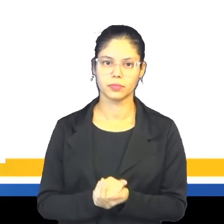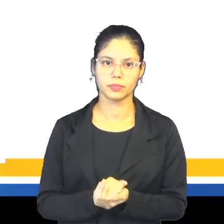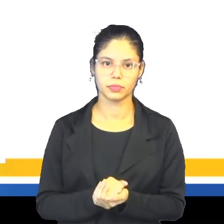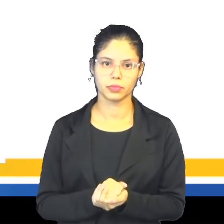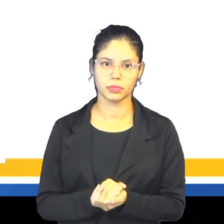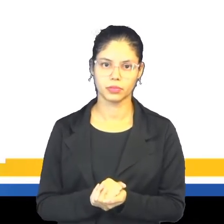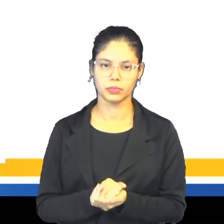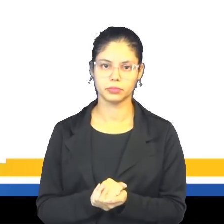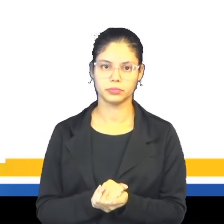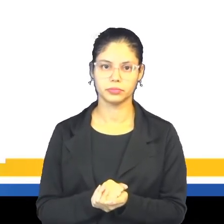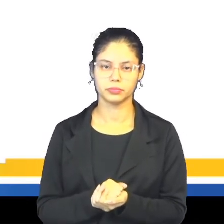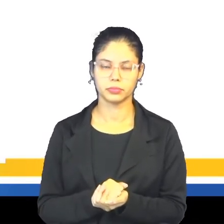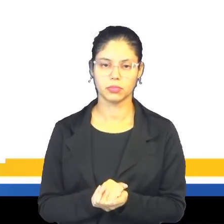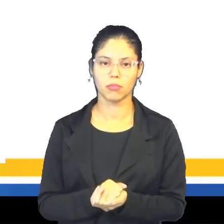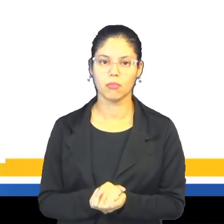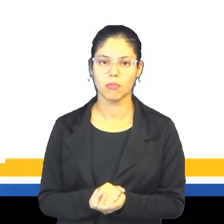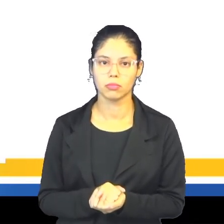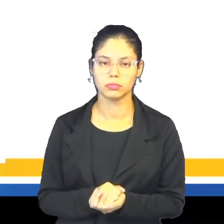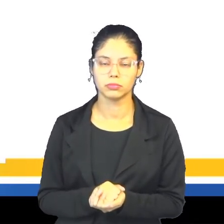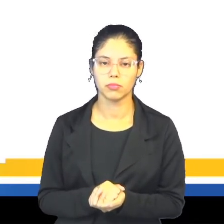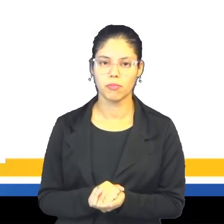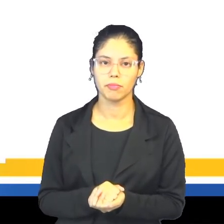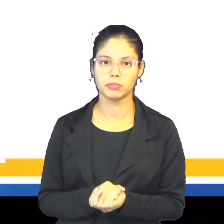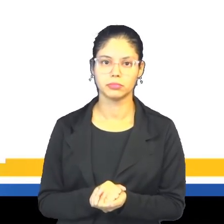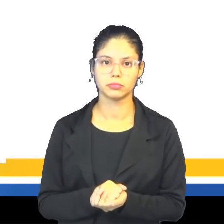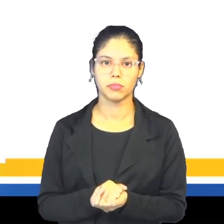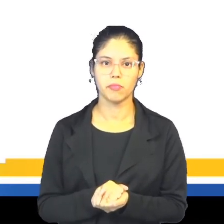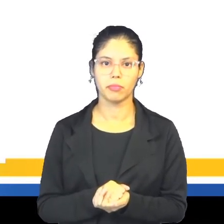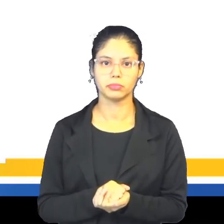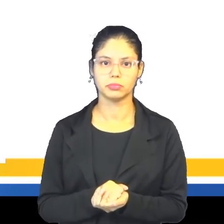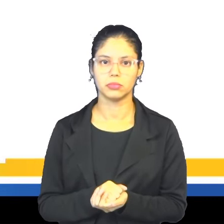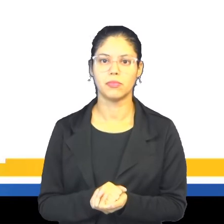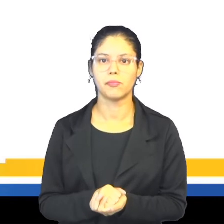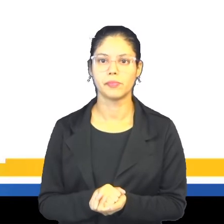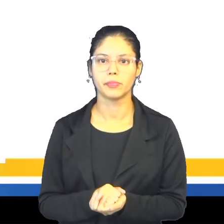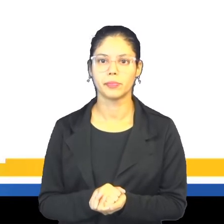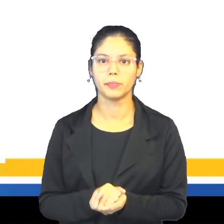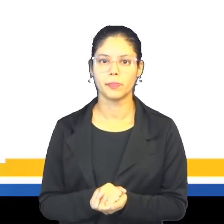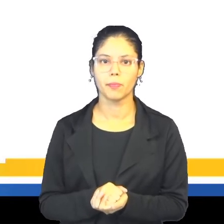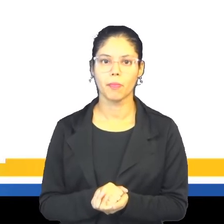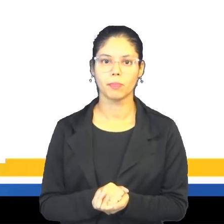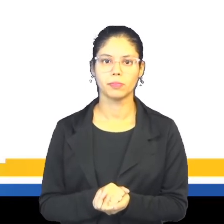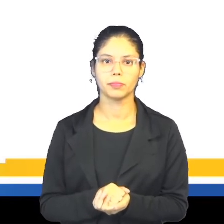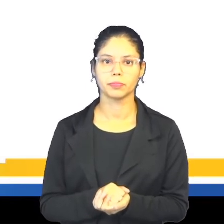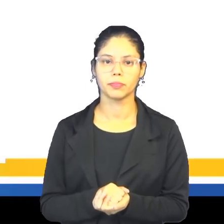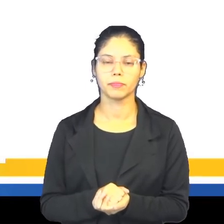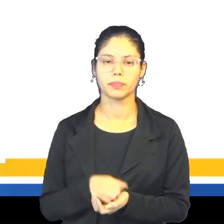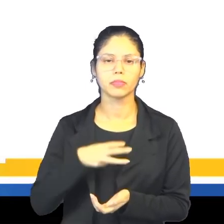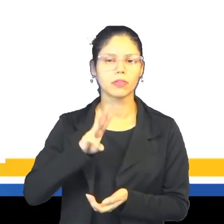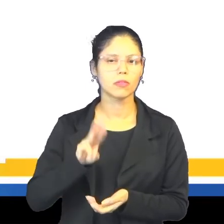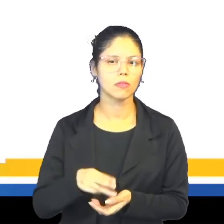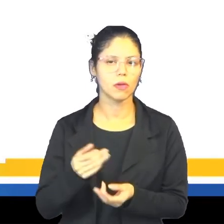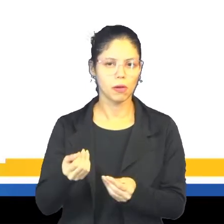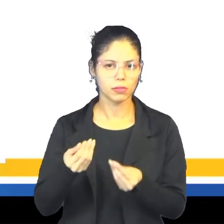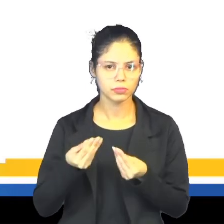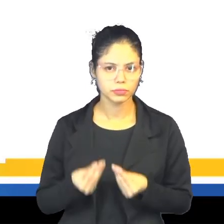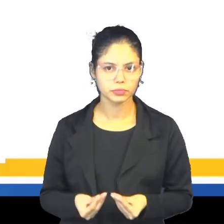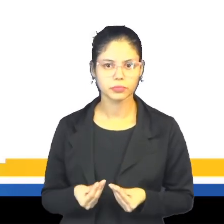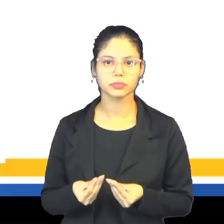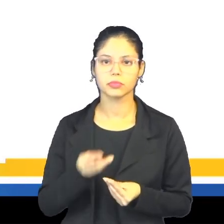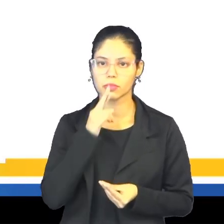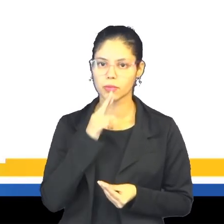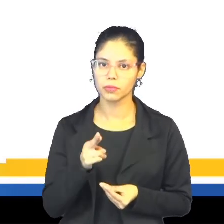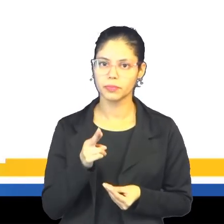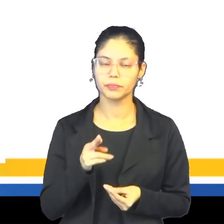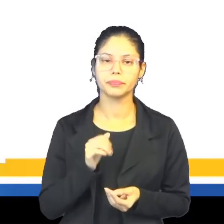Quienes vayan respondida a la invitación tendrán sítio asignado em banquete, ou seja, quem vier ou quem respondeu